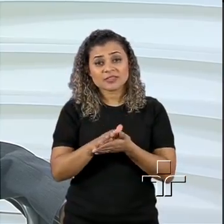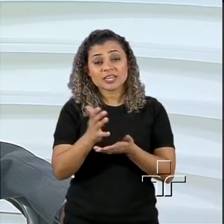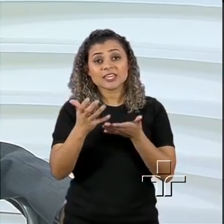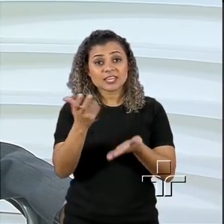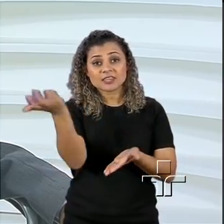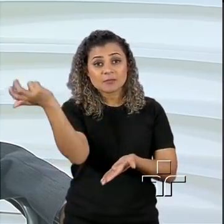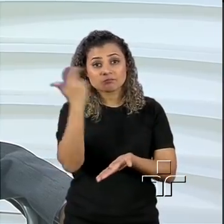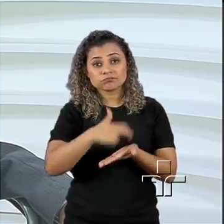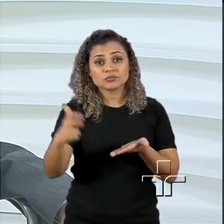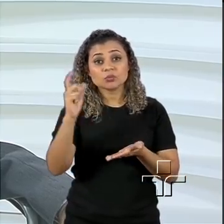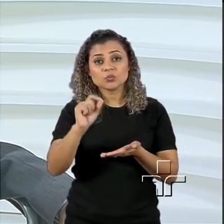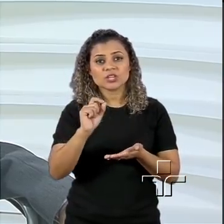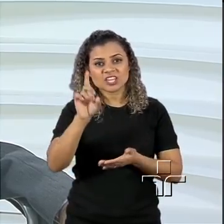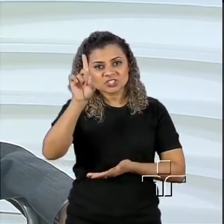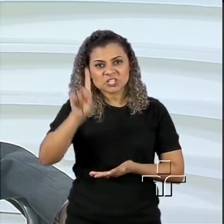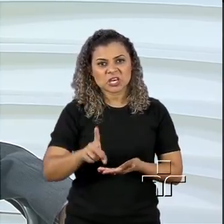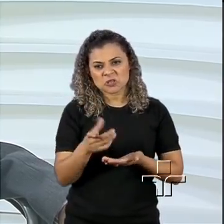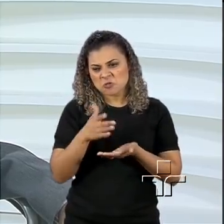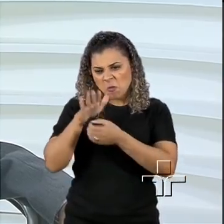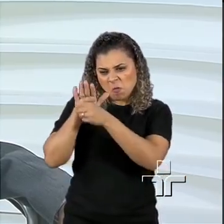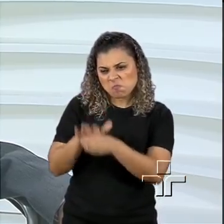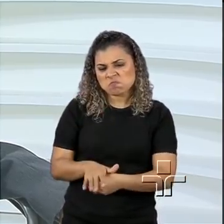nossos direitos, queria